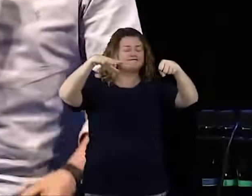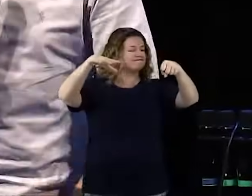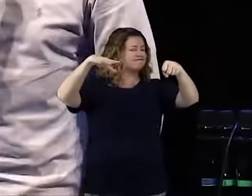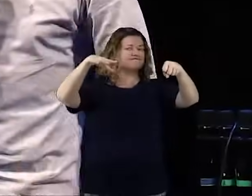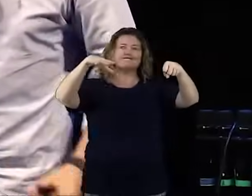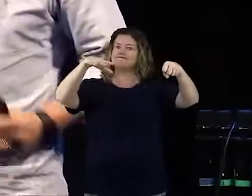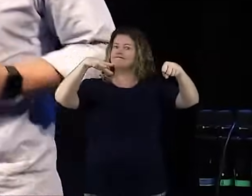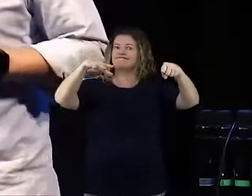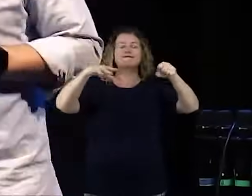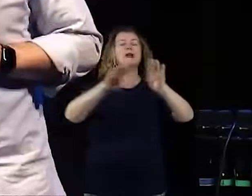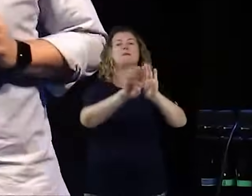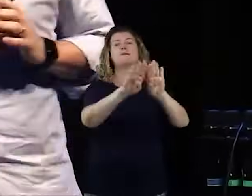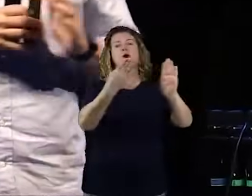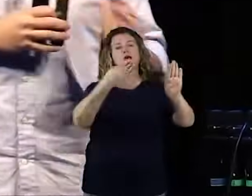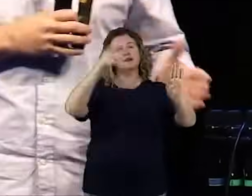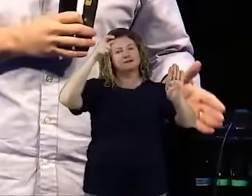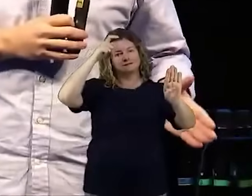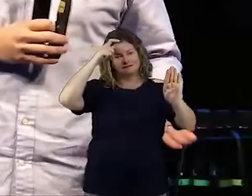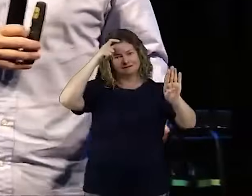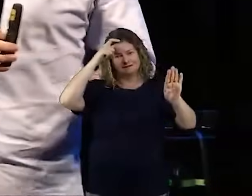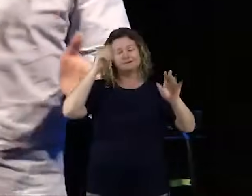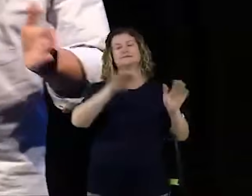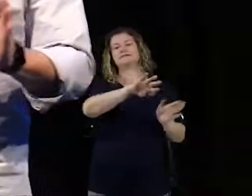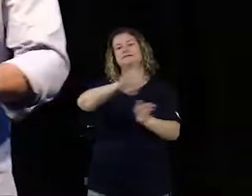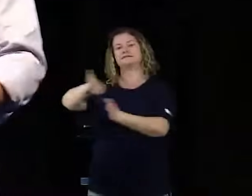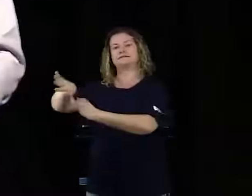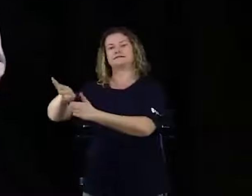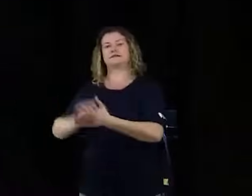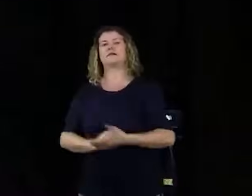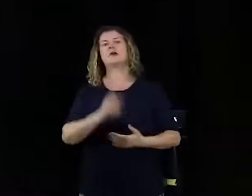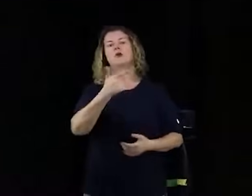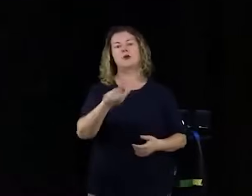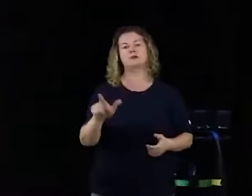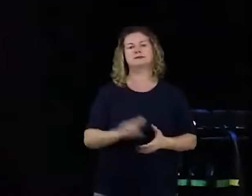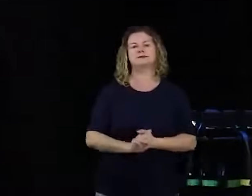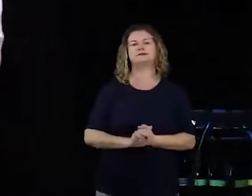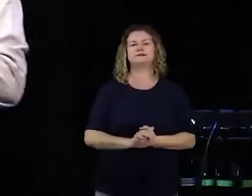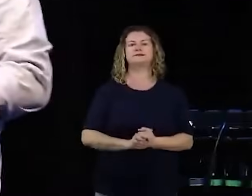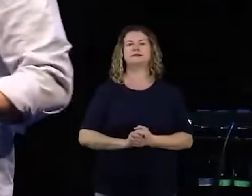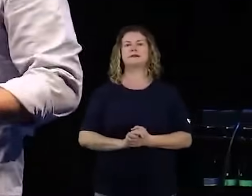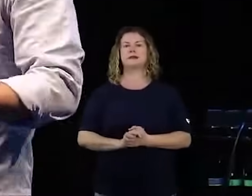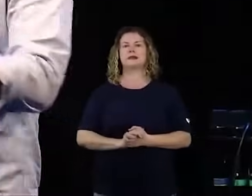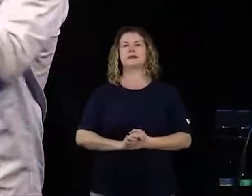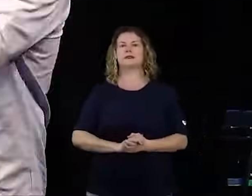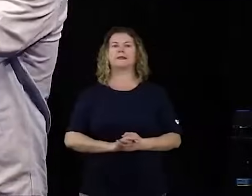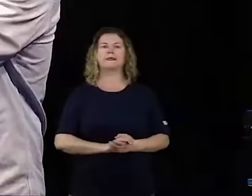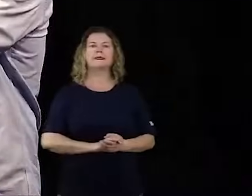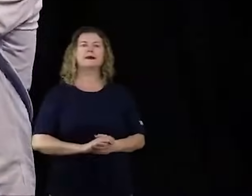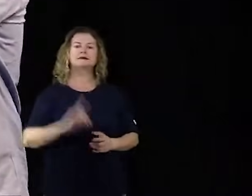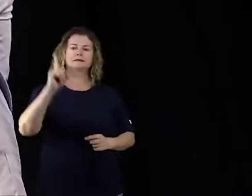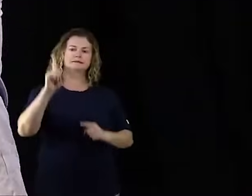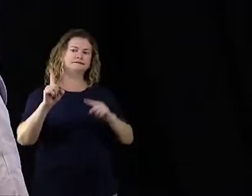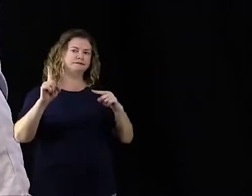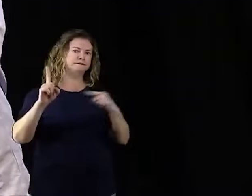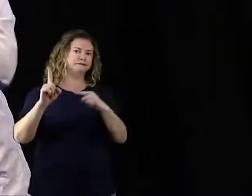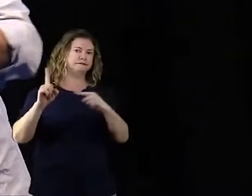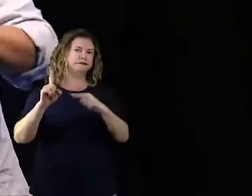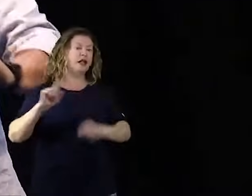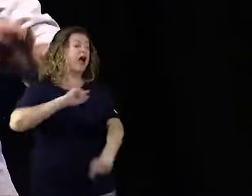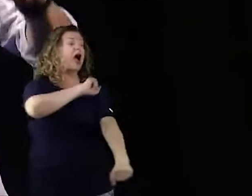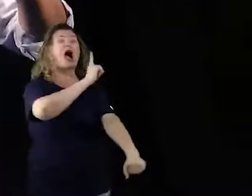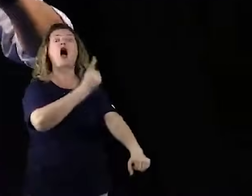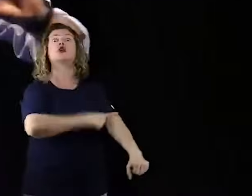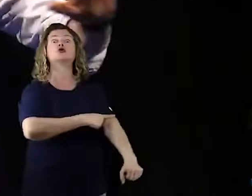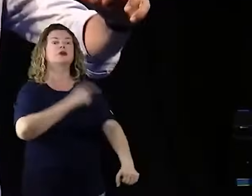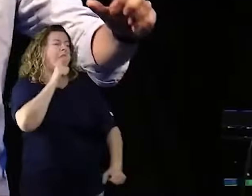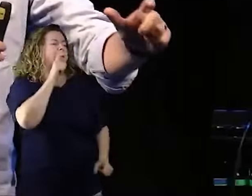maligna número 12 pragas proferidas por autoridade cuidado com aquilo que